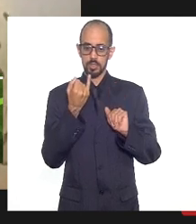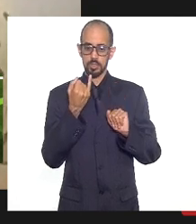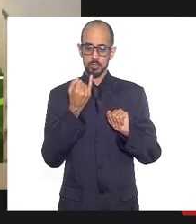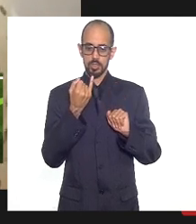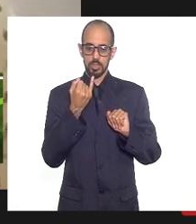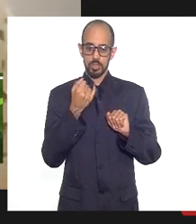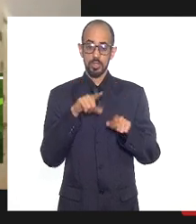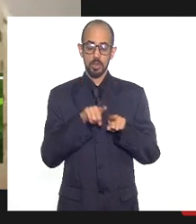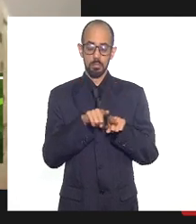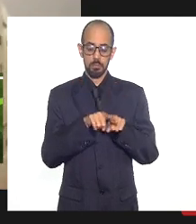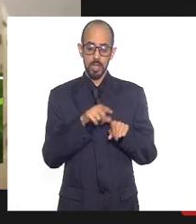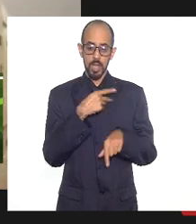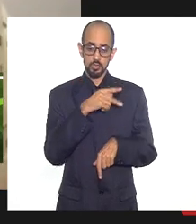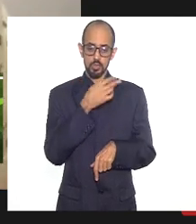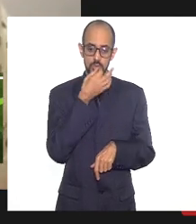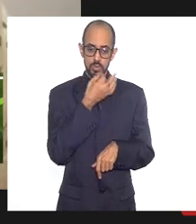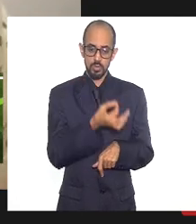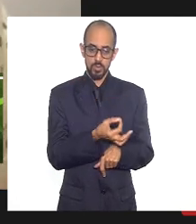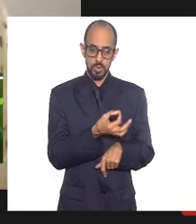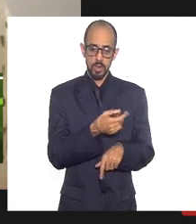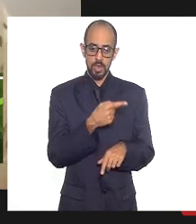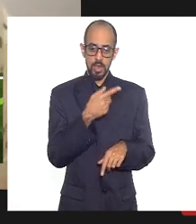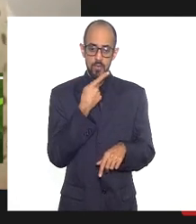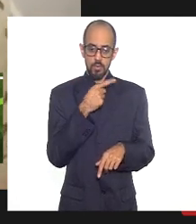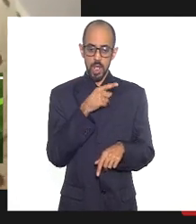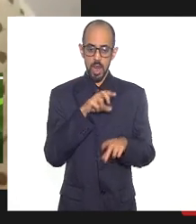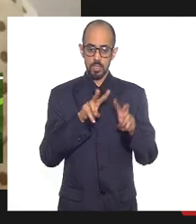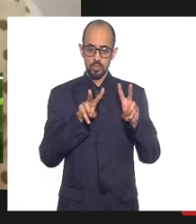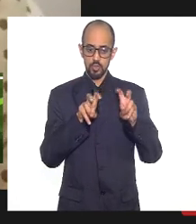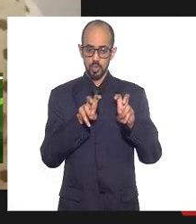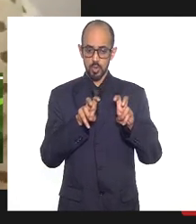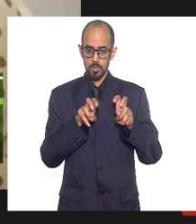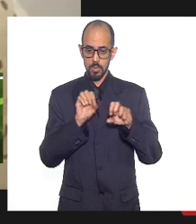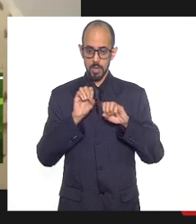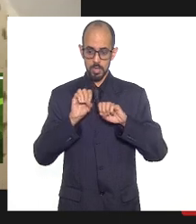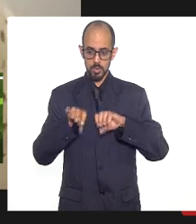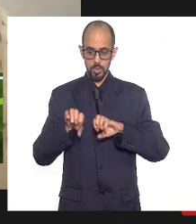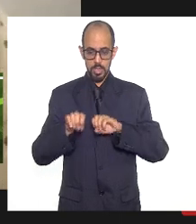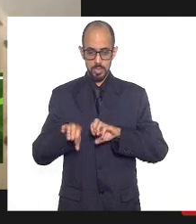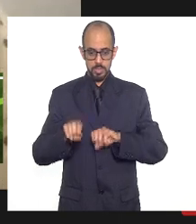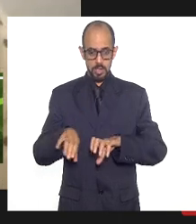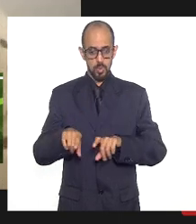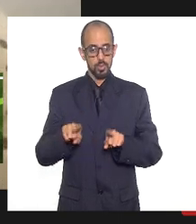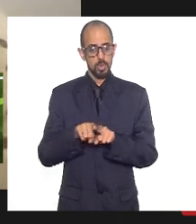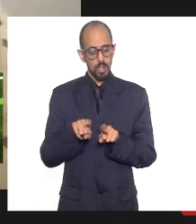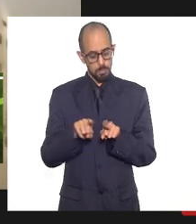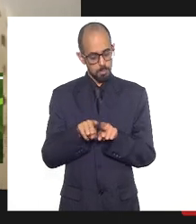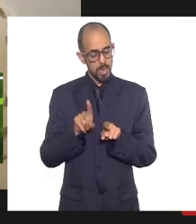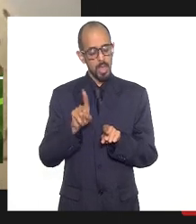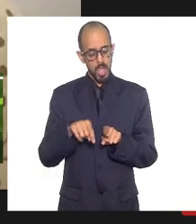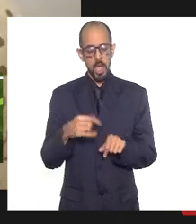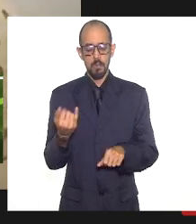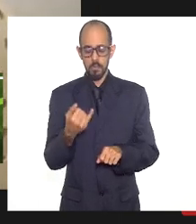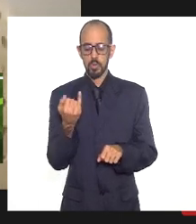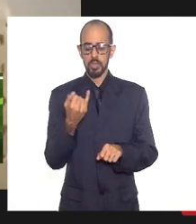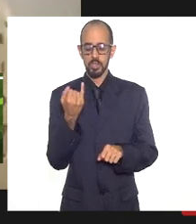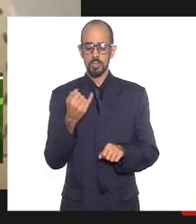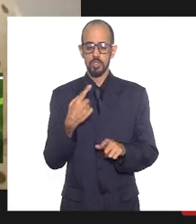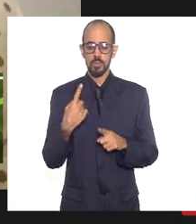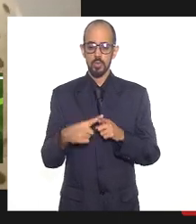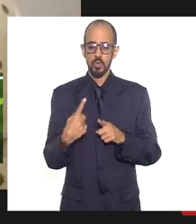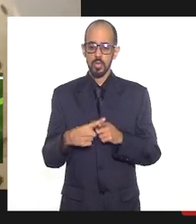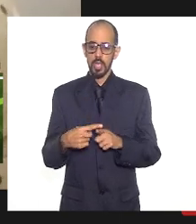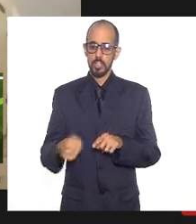ressalva que o senhor Ronaldo também traz com relação à educação, ela é central, uma vez que a gente tem a